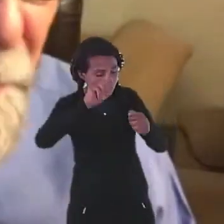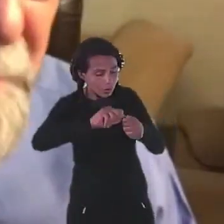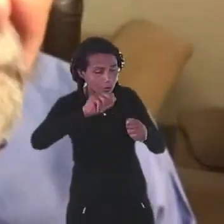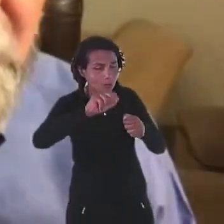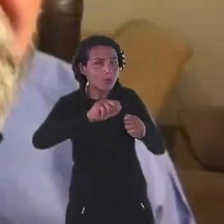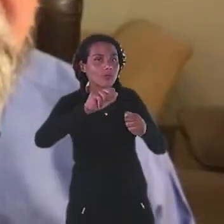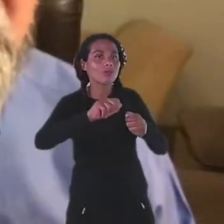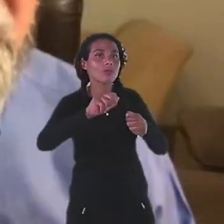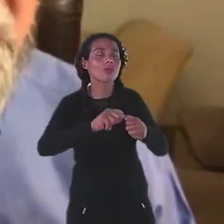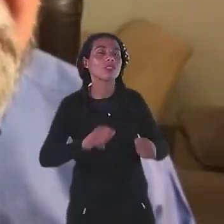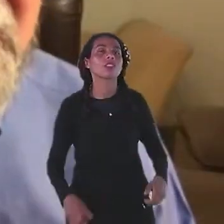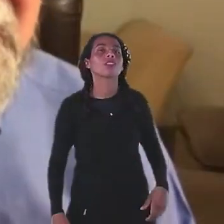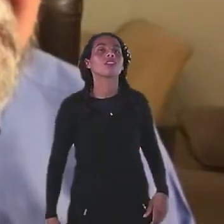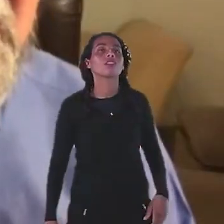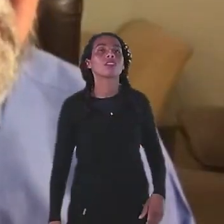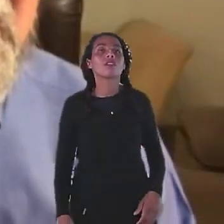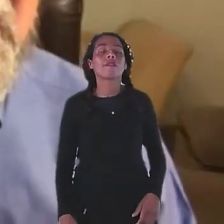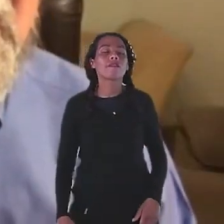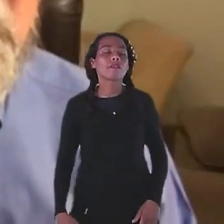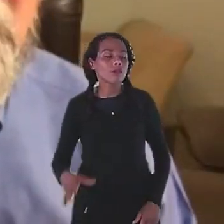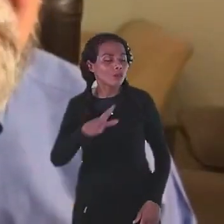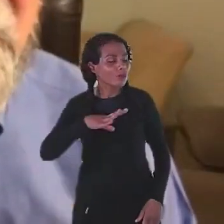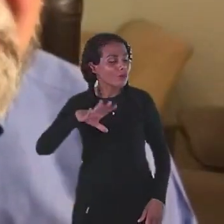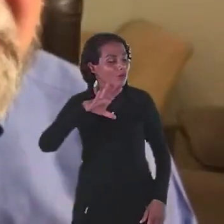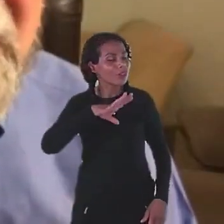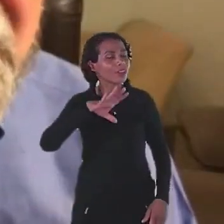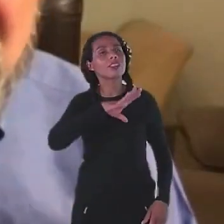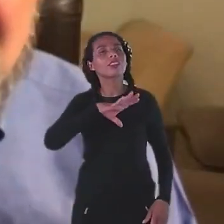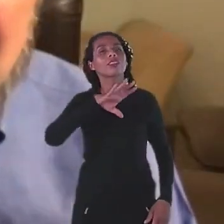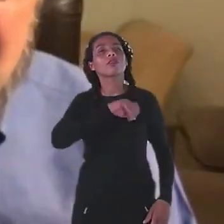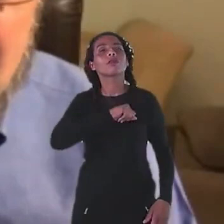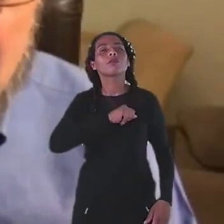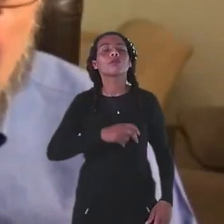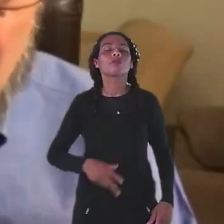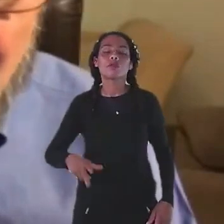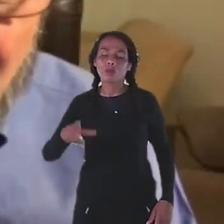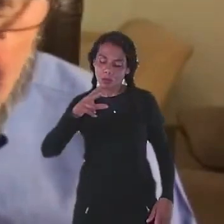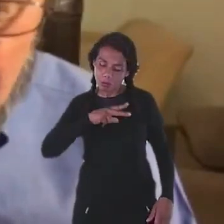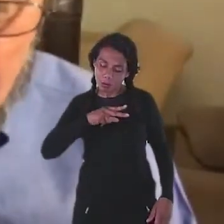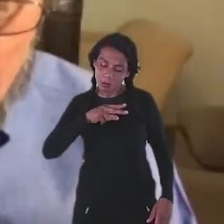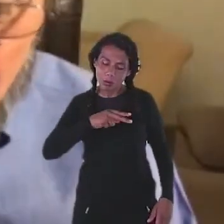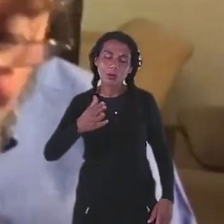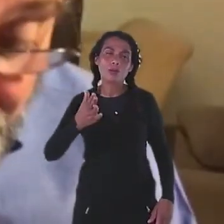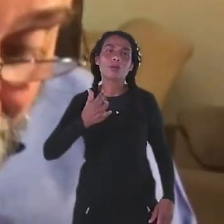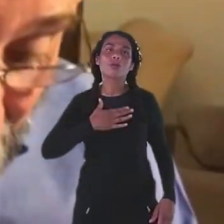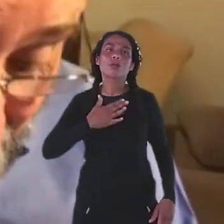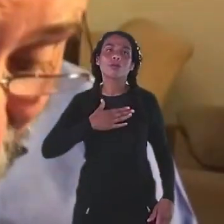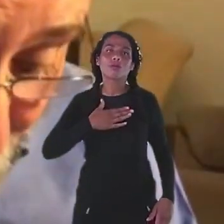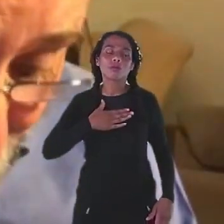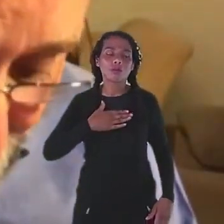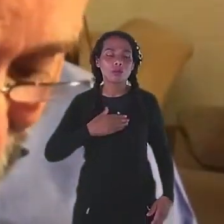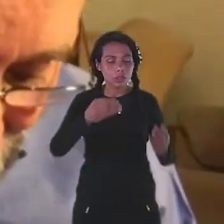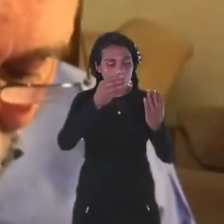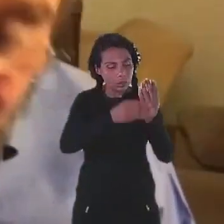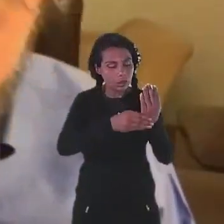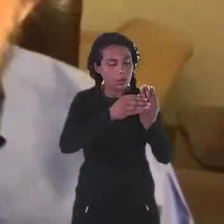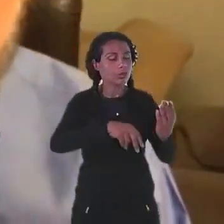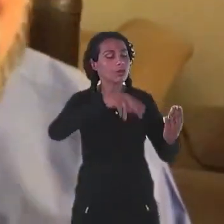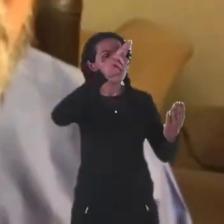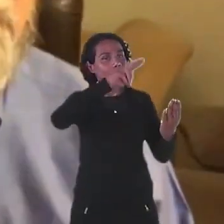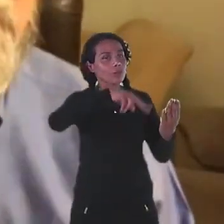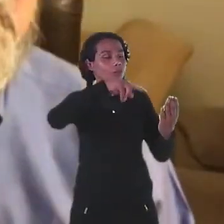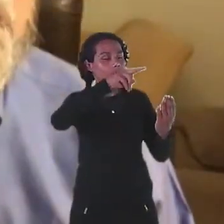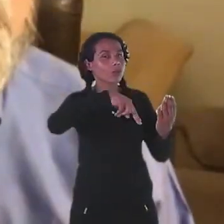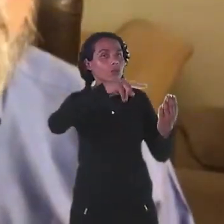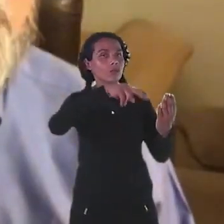muito apaixonado pelos impressionistas, em particular, né, aliás, eu fui, né,